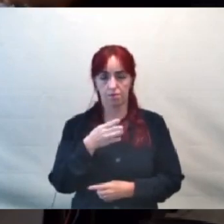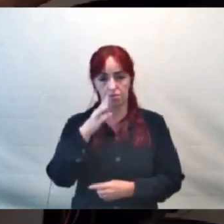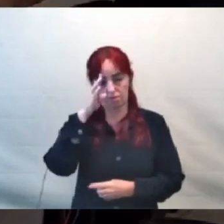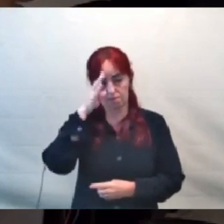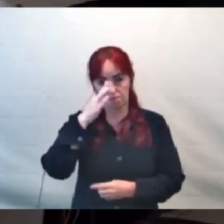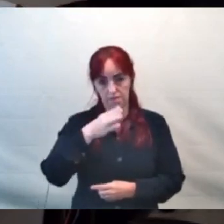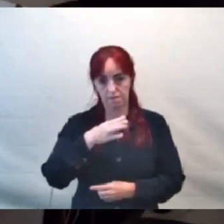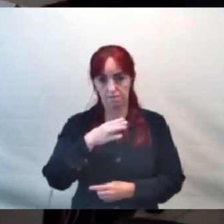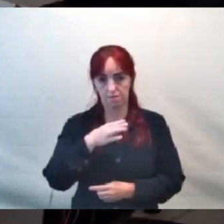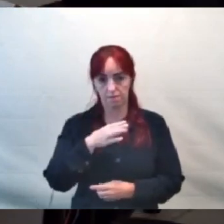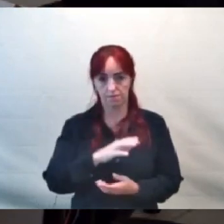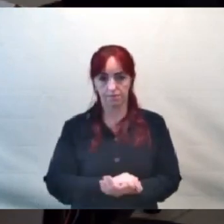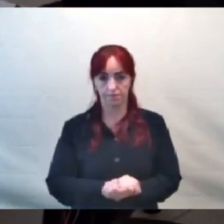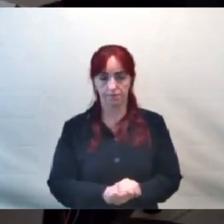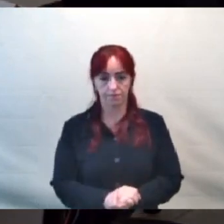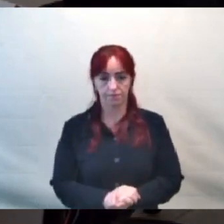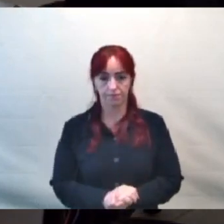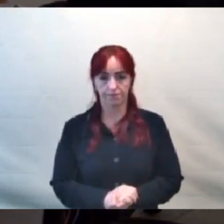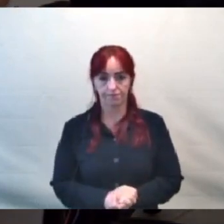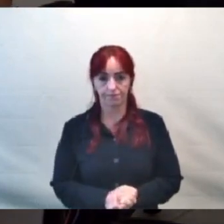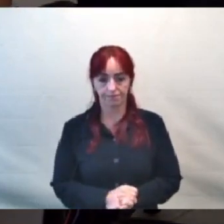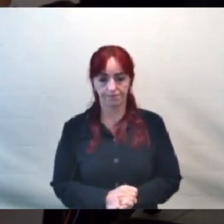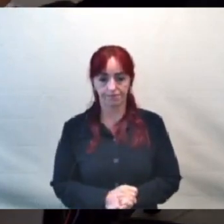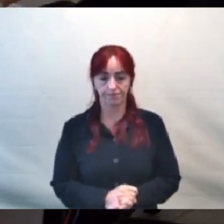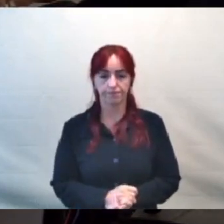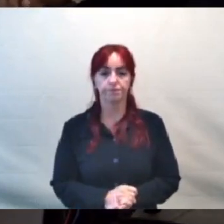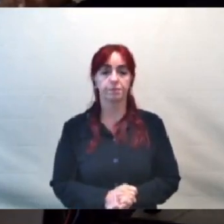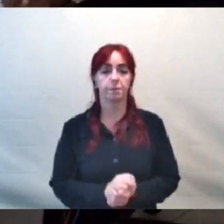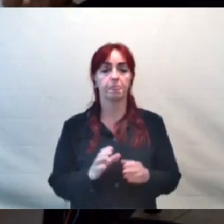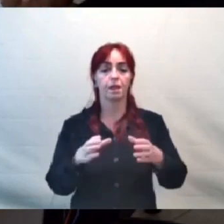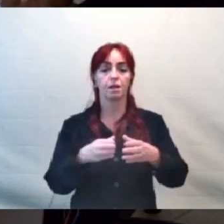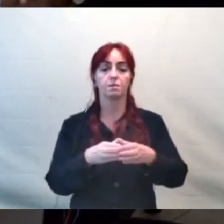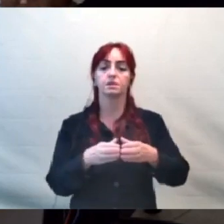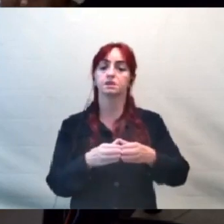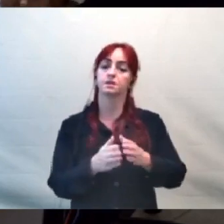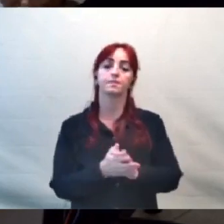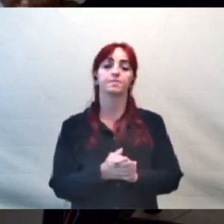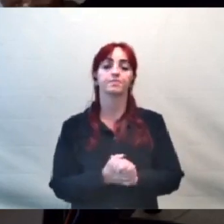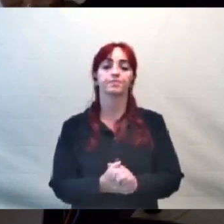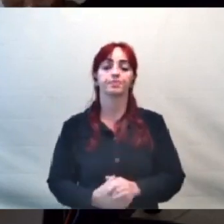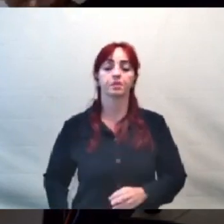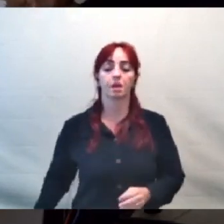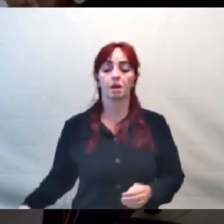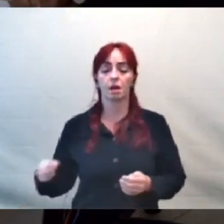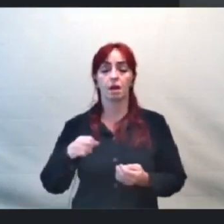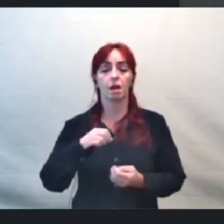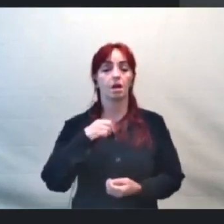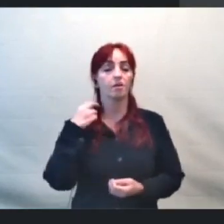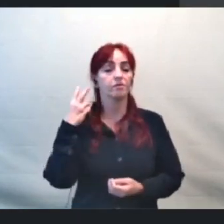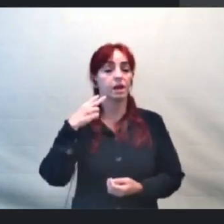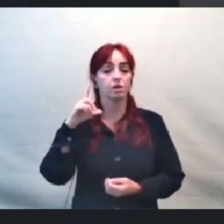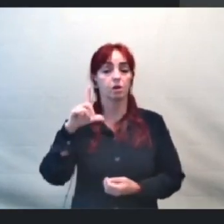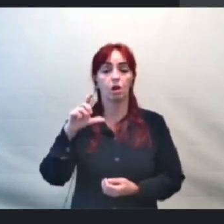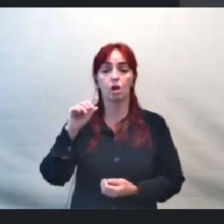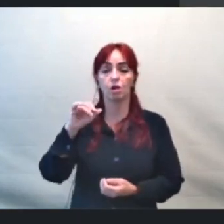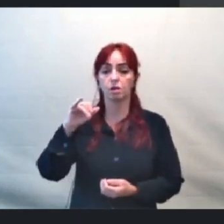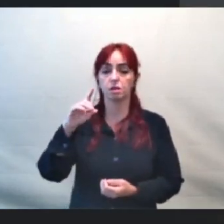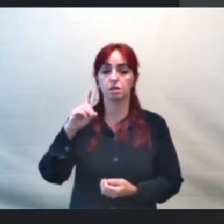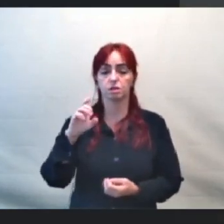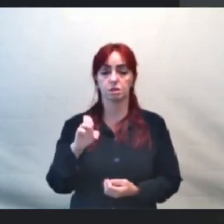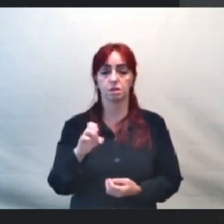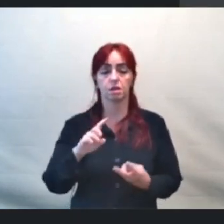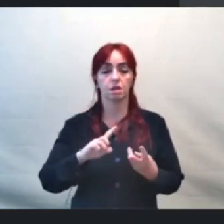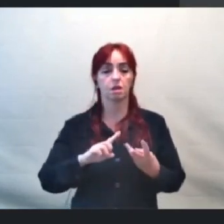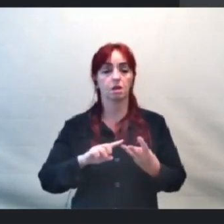Vereador Cleiton Xavier. Presente. Vereadora Aloide Gonçalves. Presente. Vereador Juninho